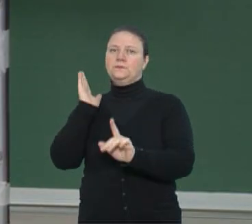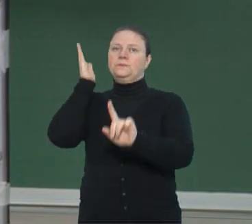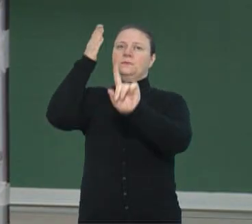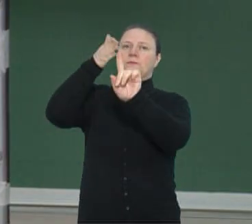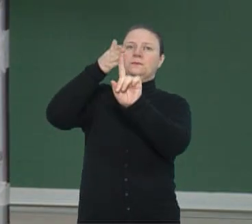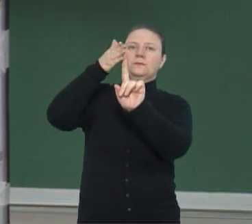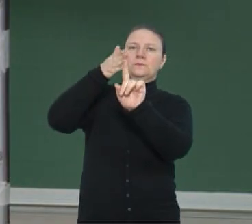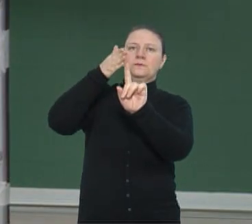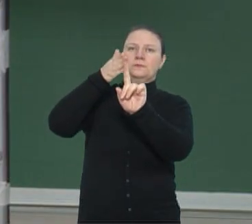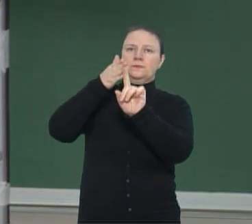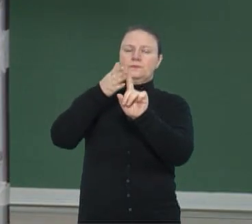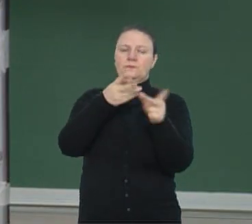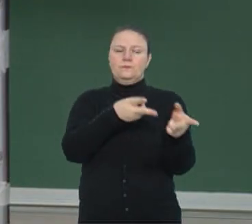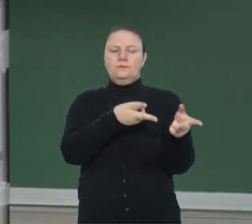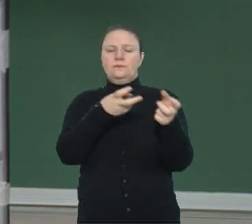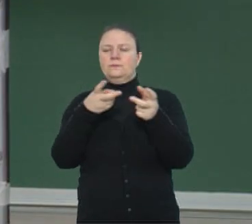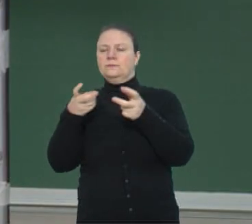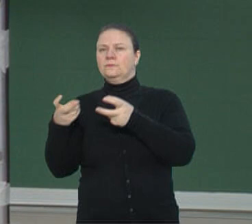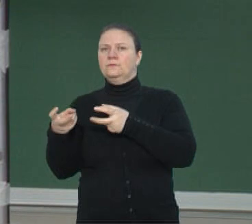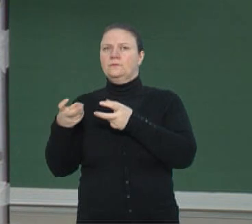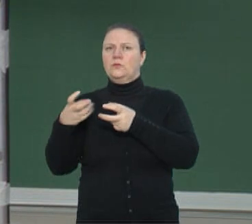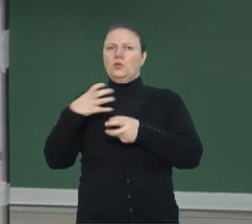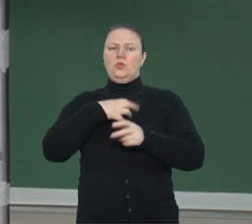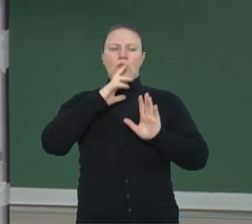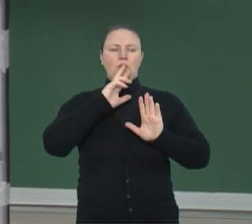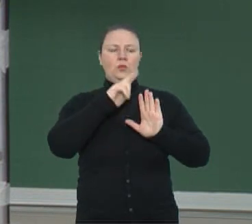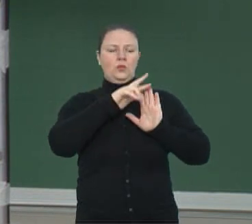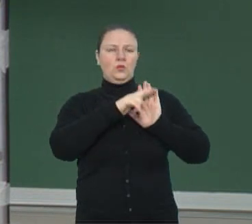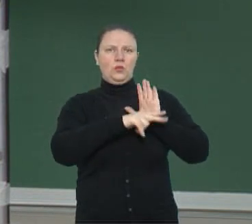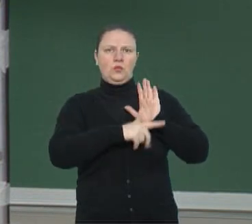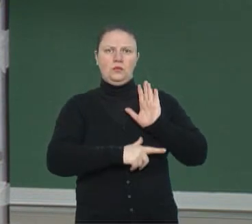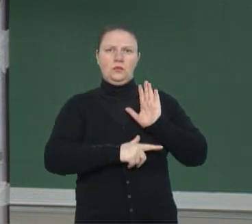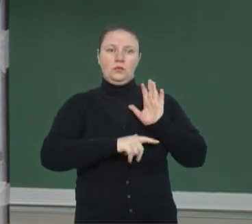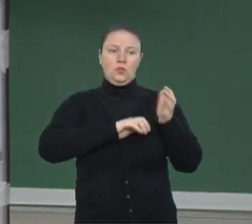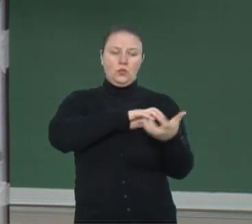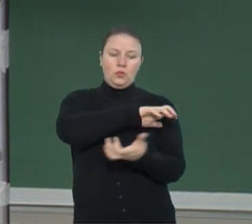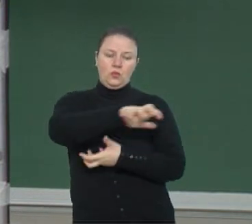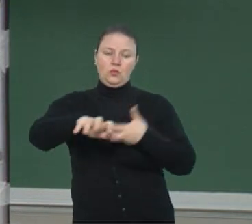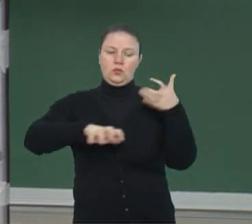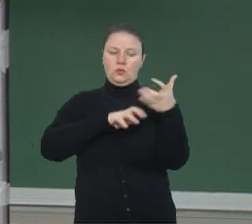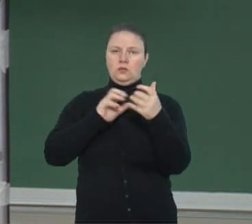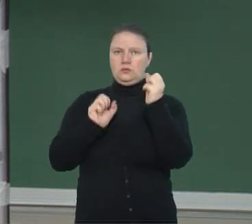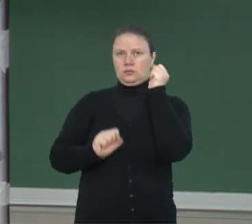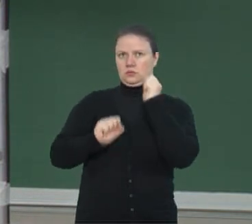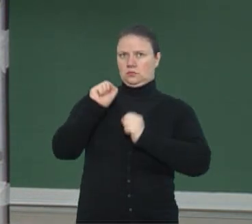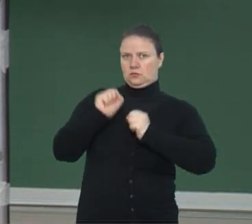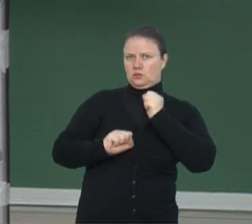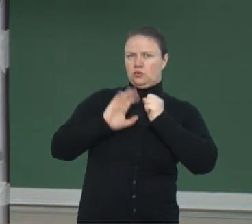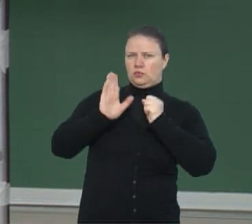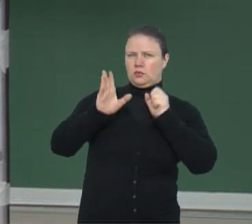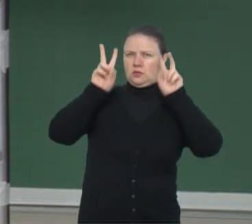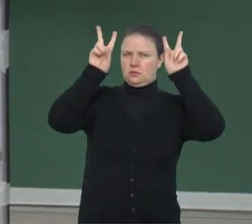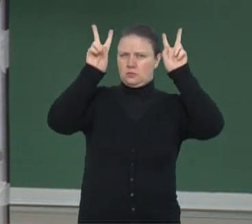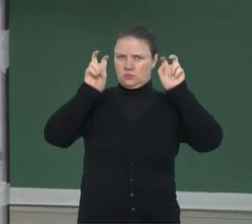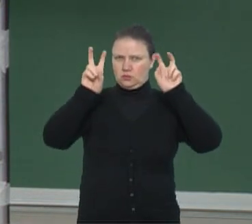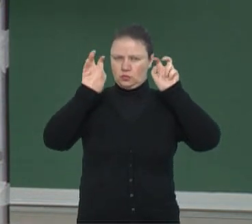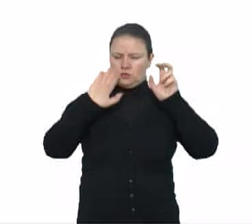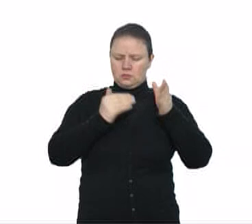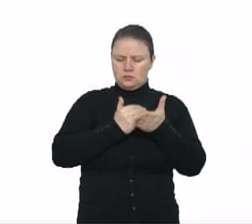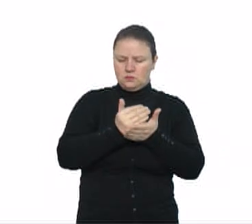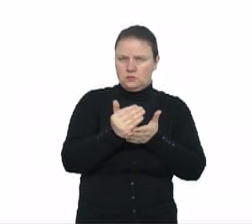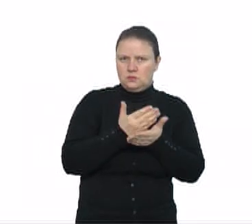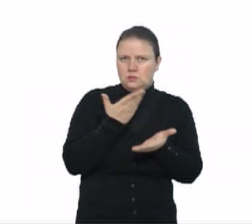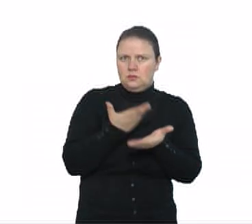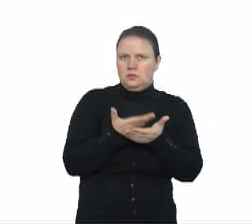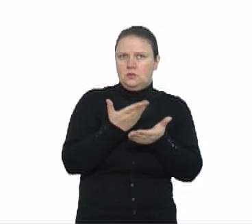identificar as diferentes formas de exploração do trabalho durante a Revolução Industrial. Assunto esse que já começamos a falar na aula 29.